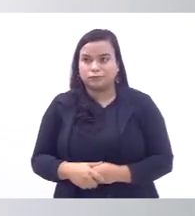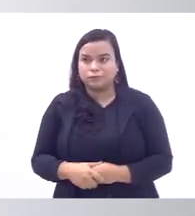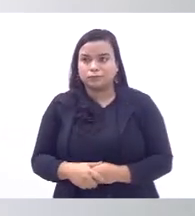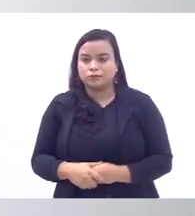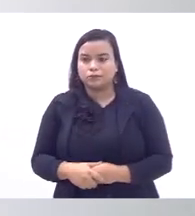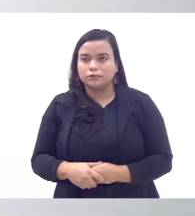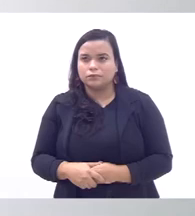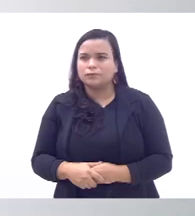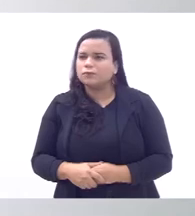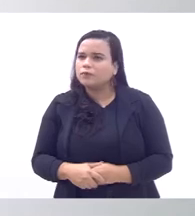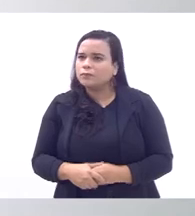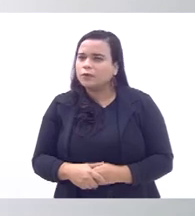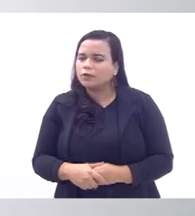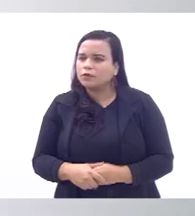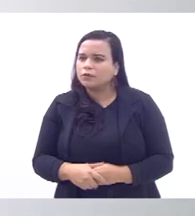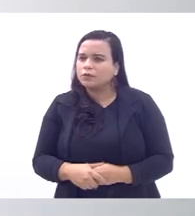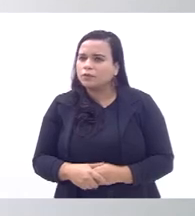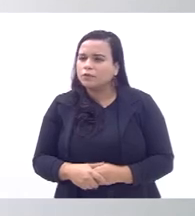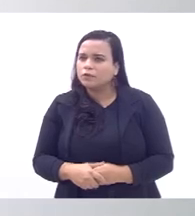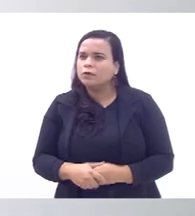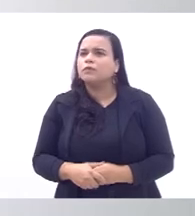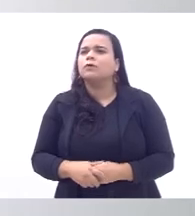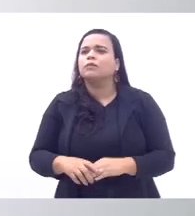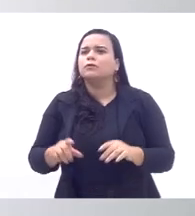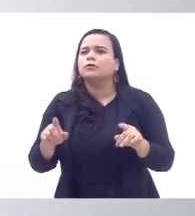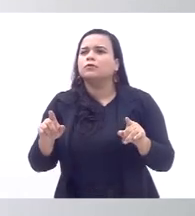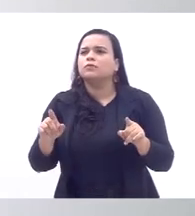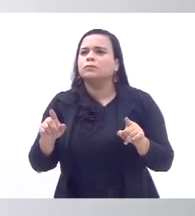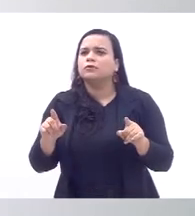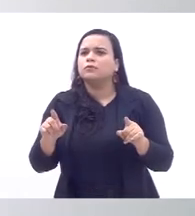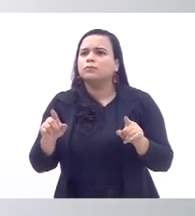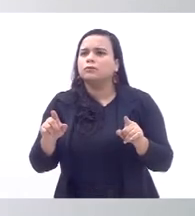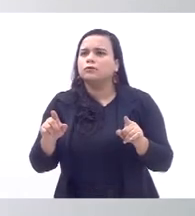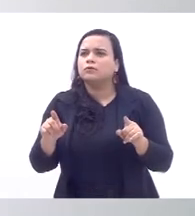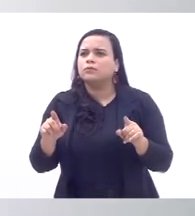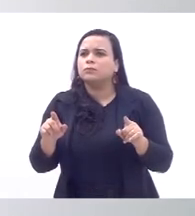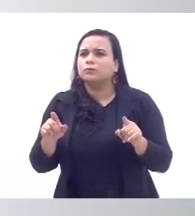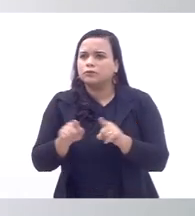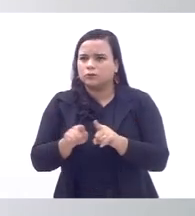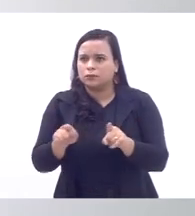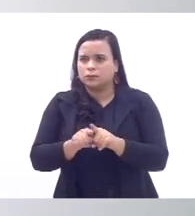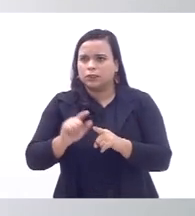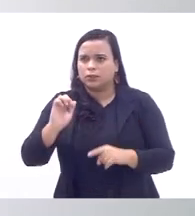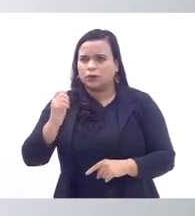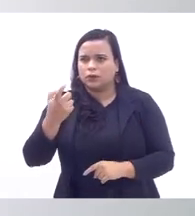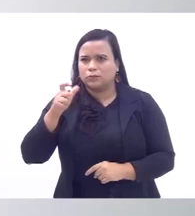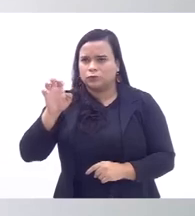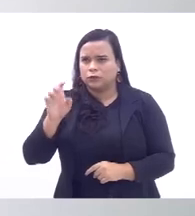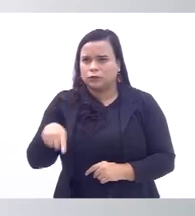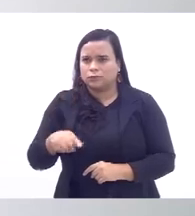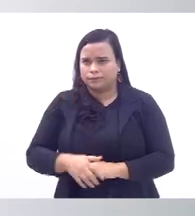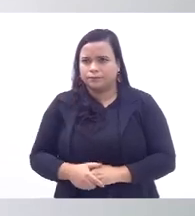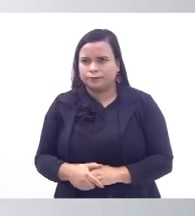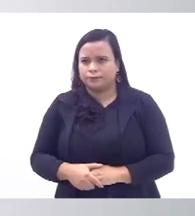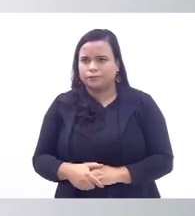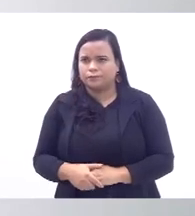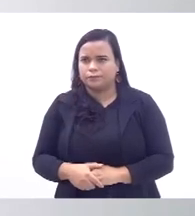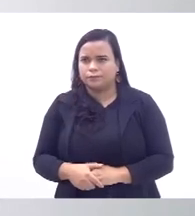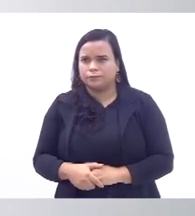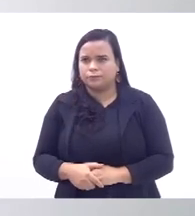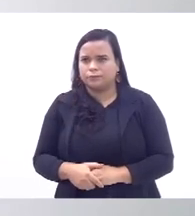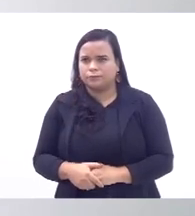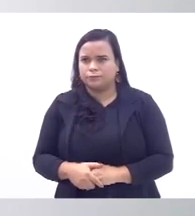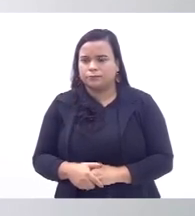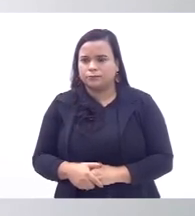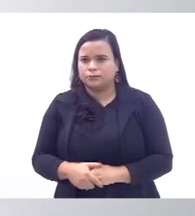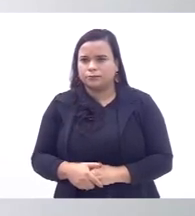kale bayi ko ni re won o emi won ogun o ase ase Ormila ase o ase Dumare o ase